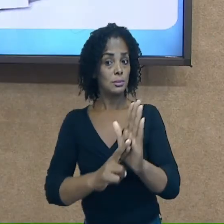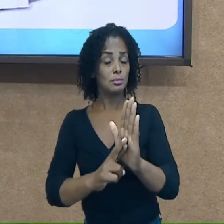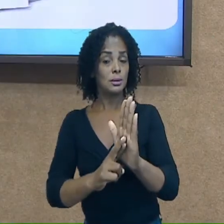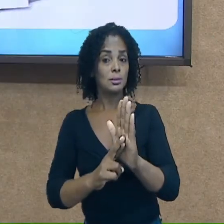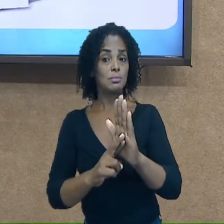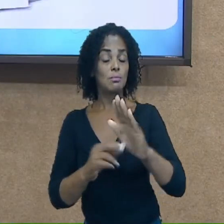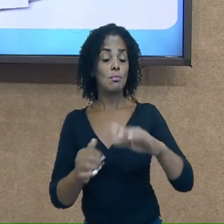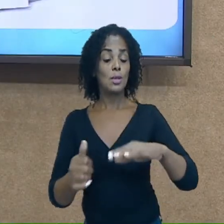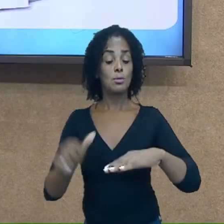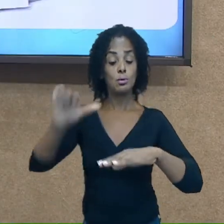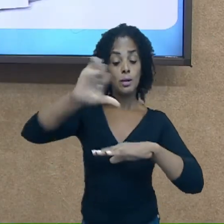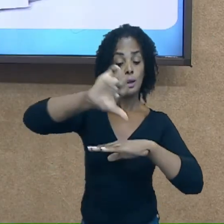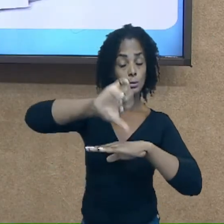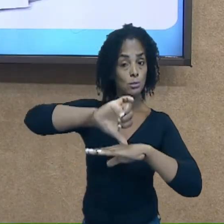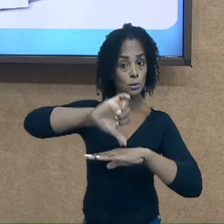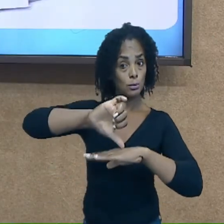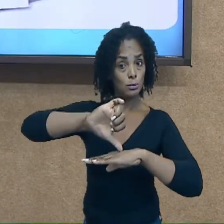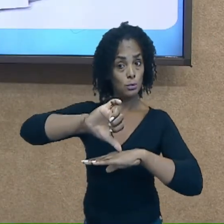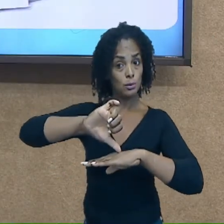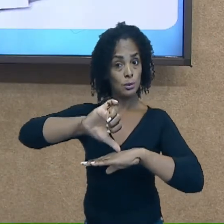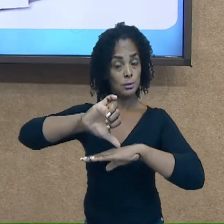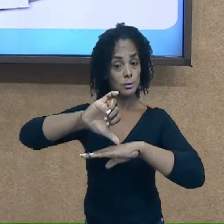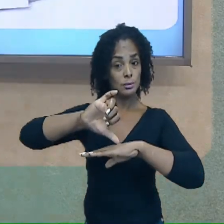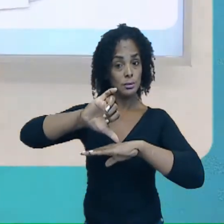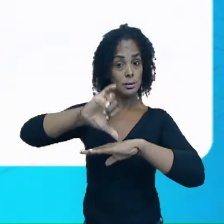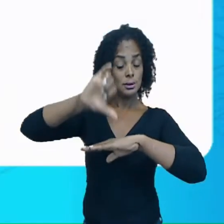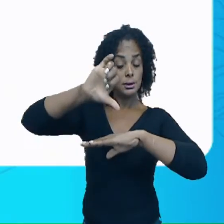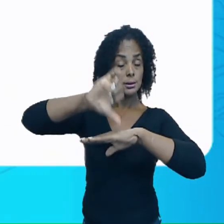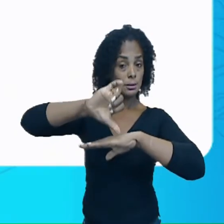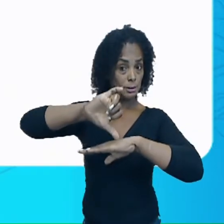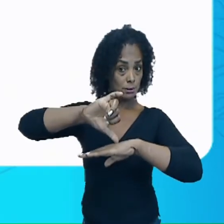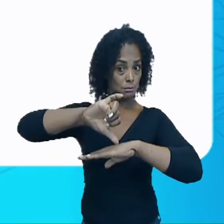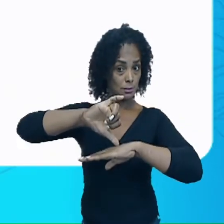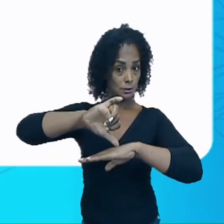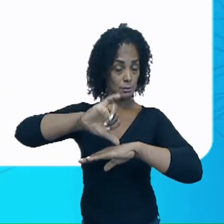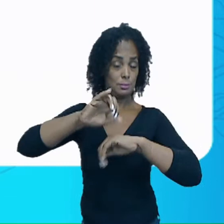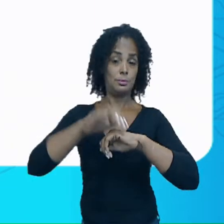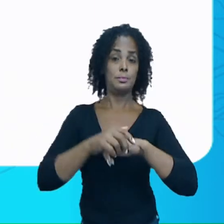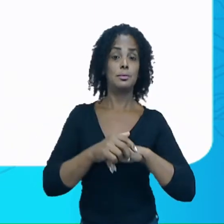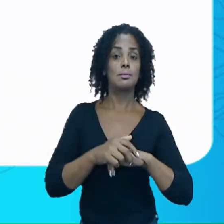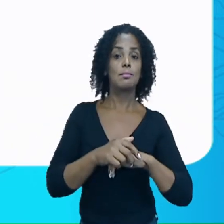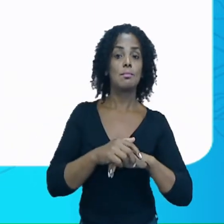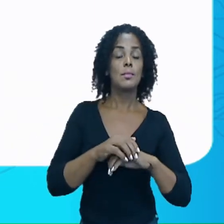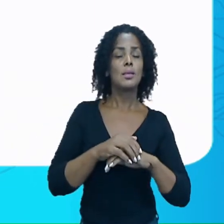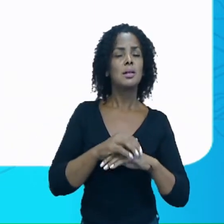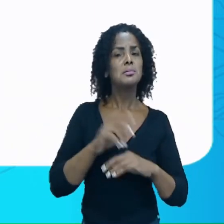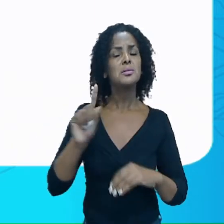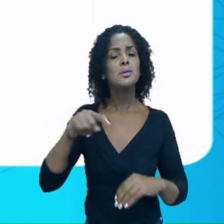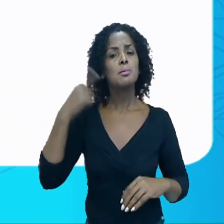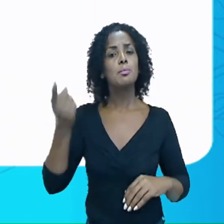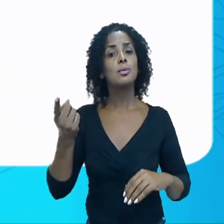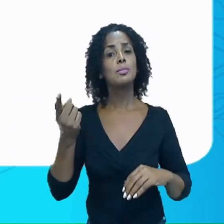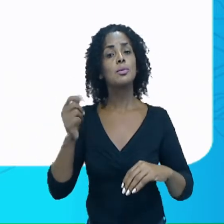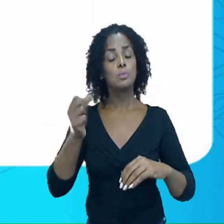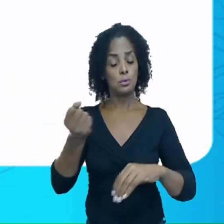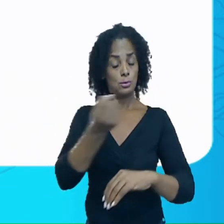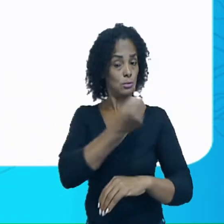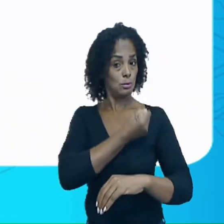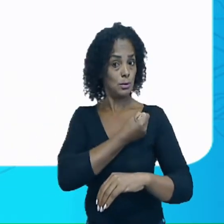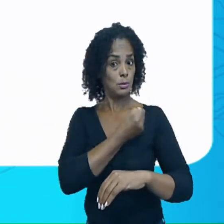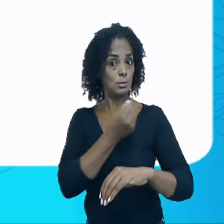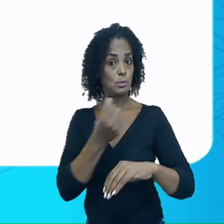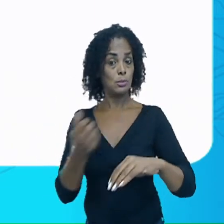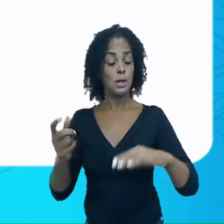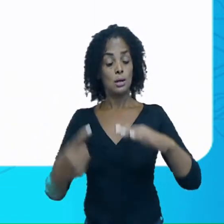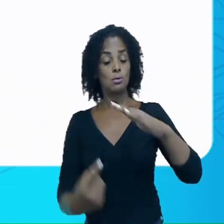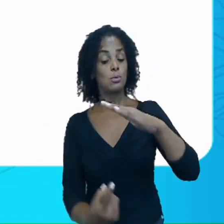o numerador, que é este número que fica na parte de cima. E em seguida, o número que